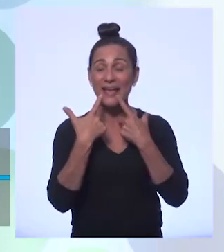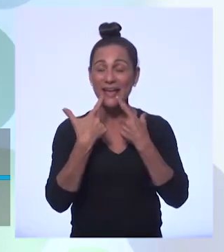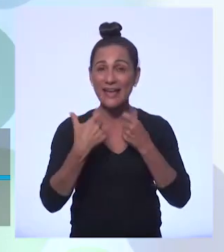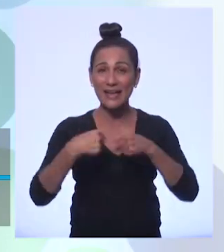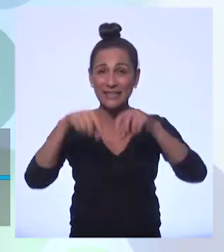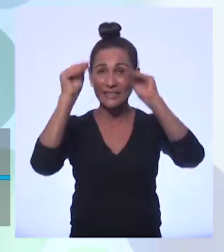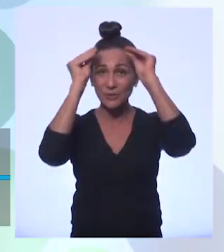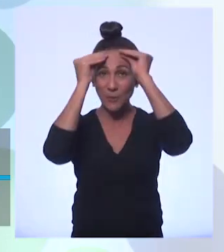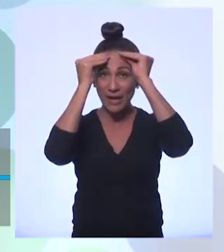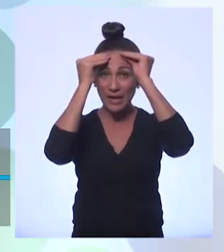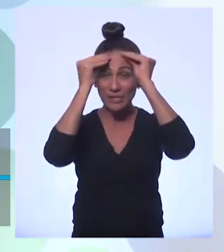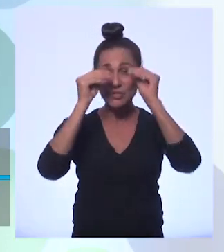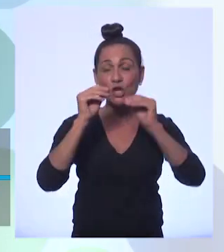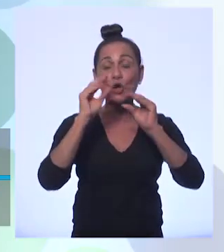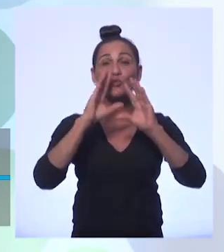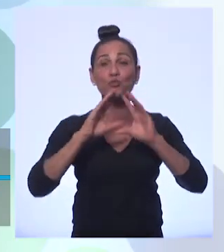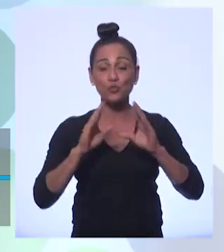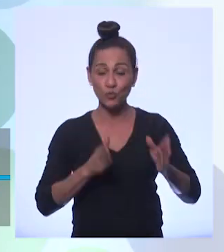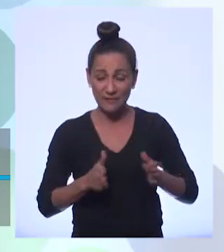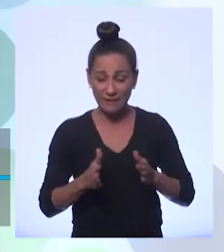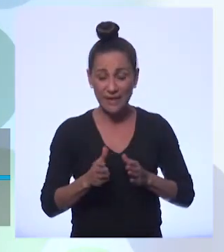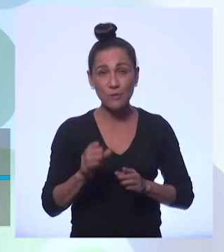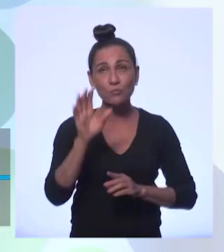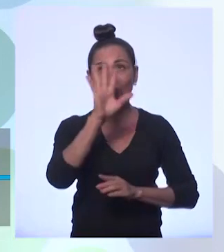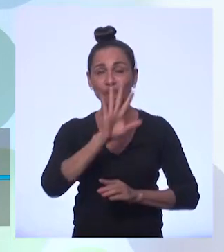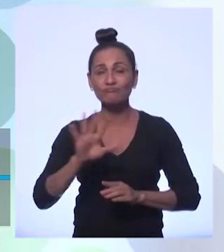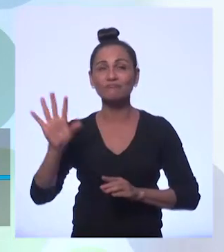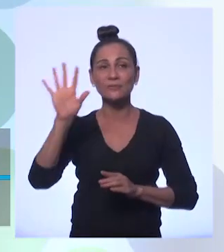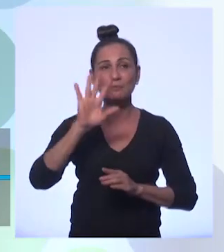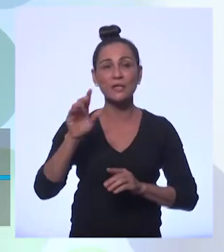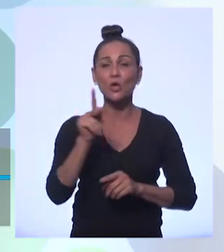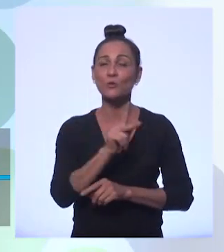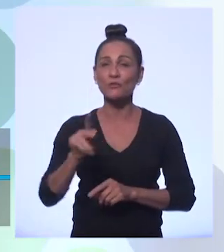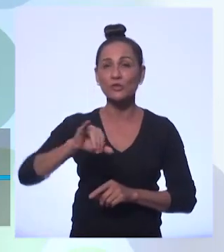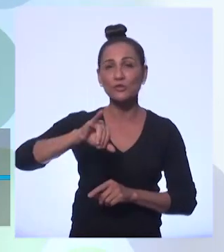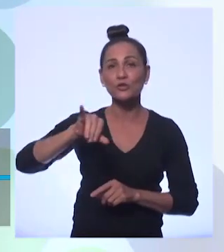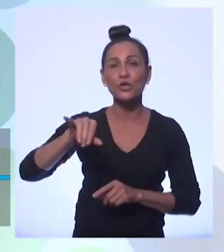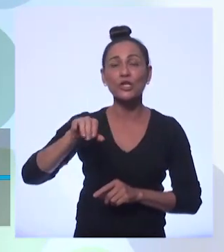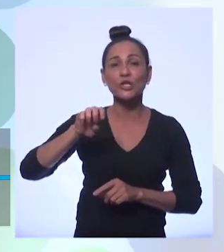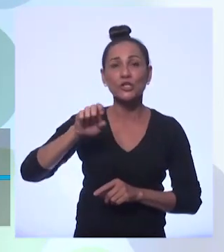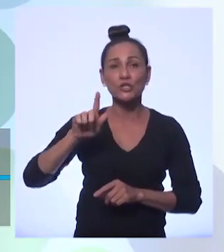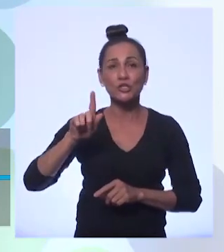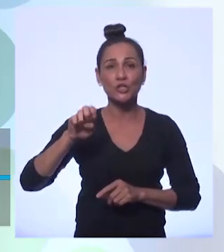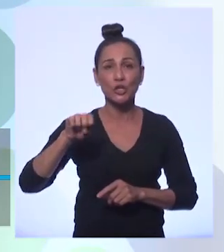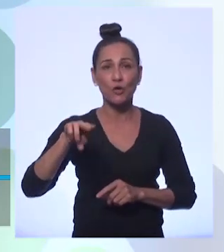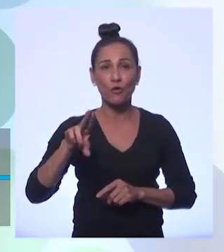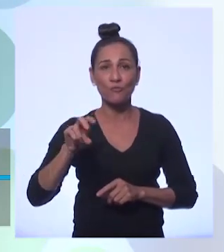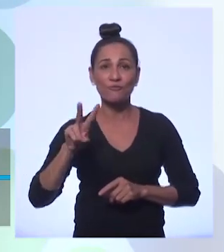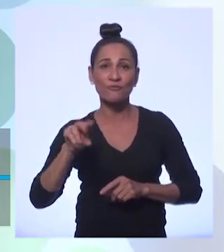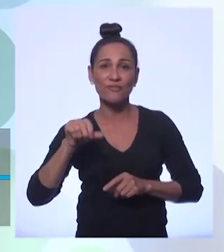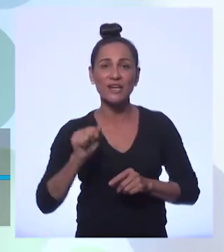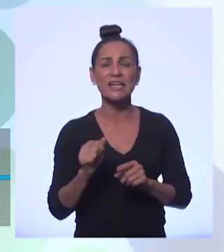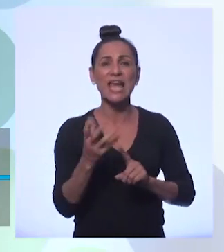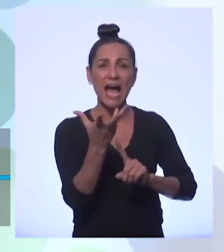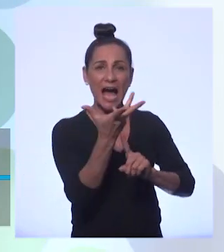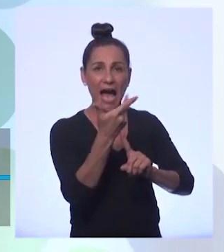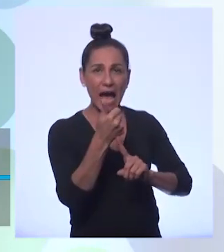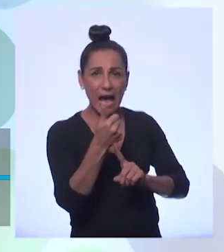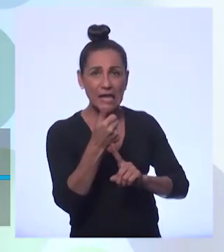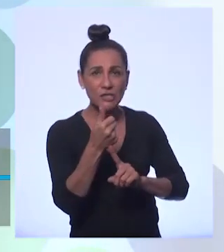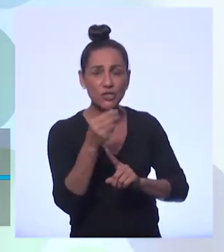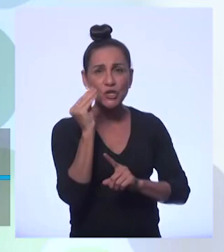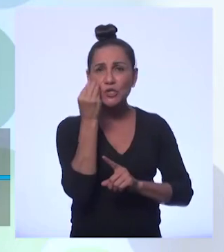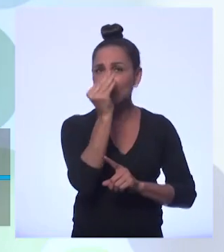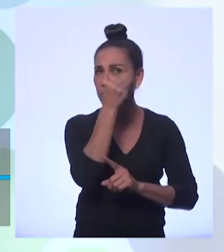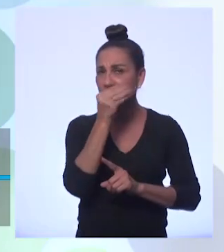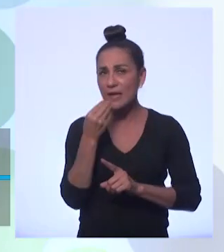no espaço. Muito legal. Professor Giovanni, arte e estética são filosofia. Afinal